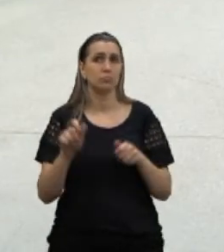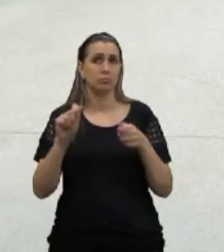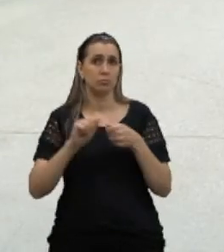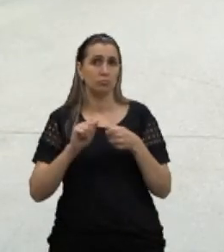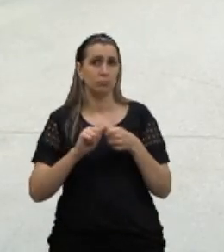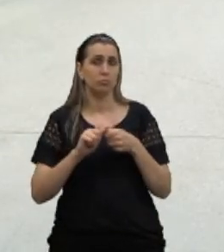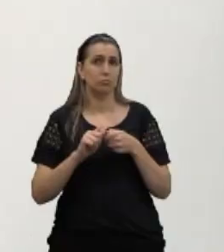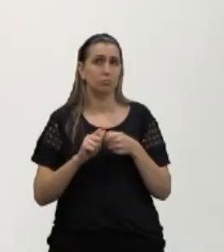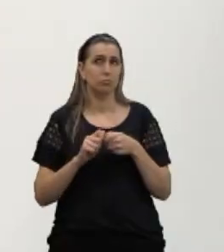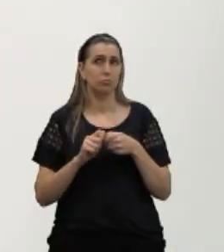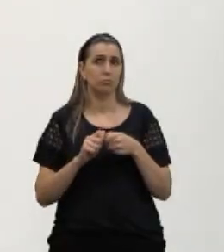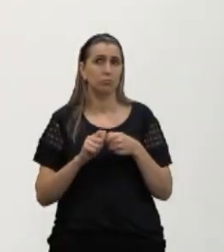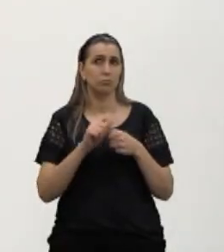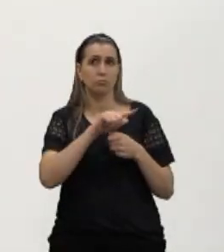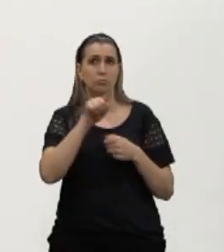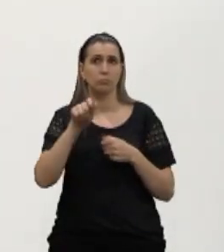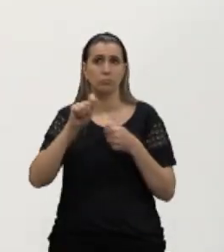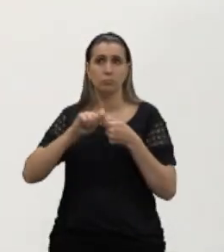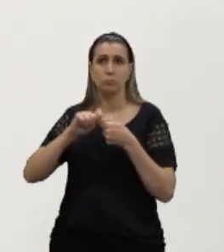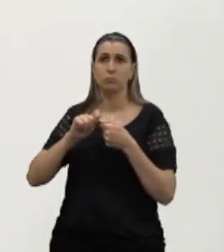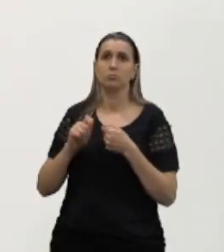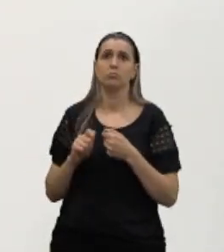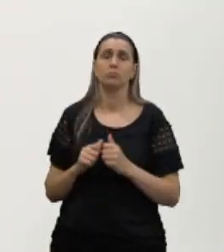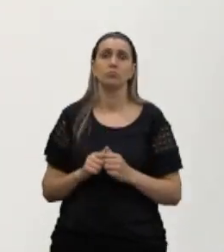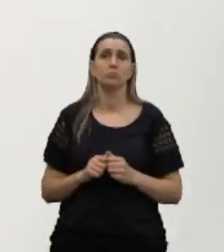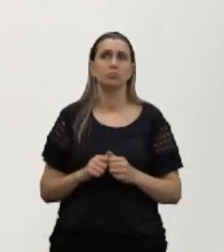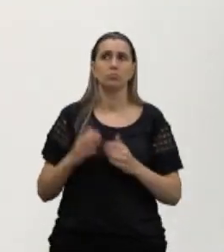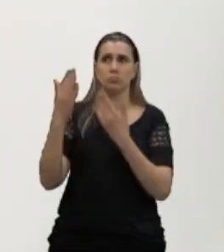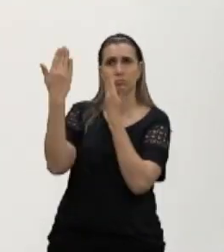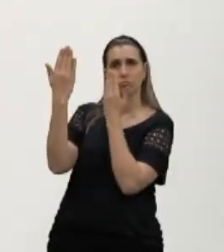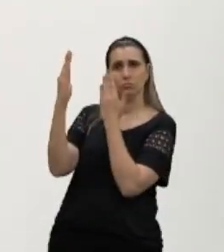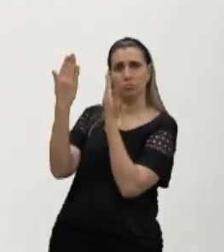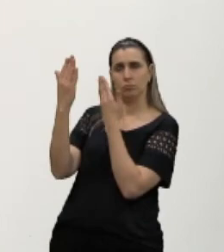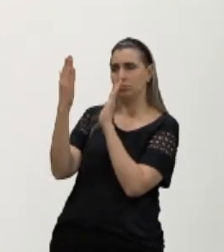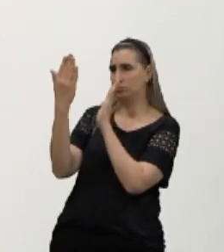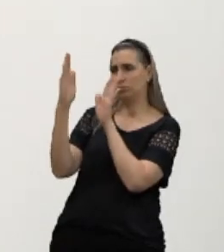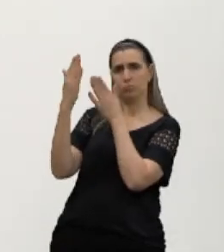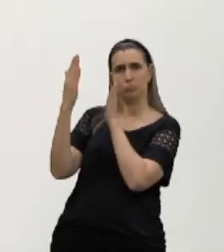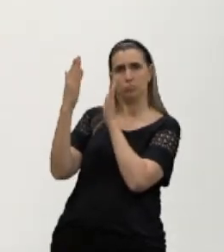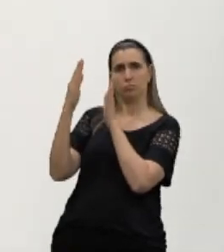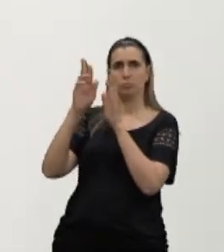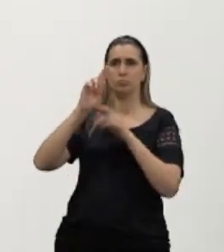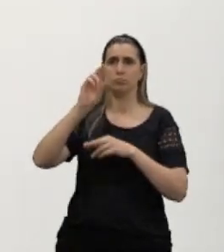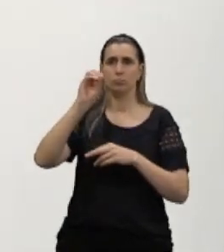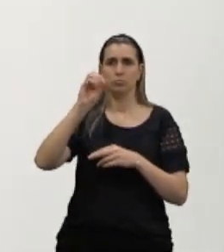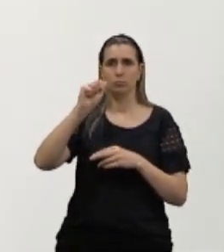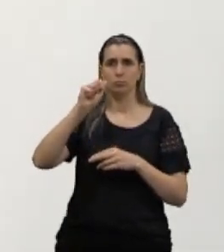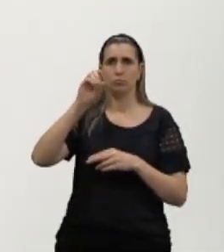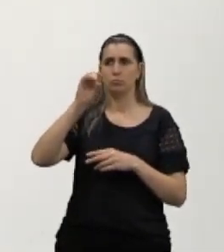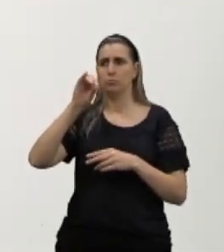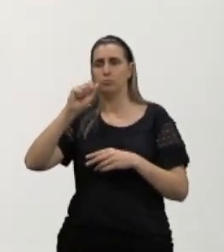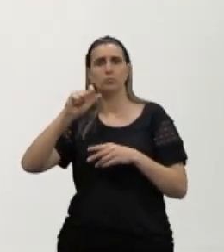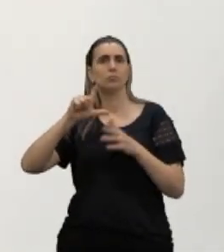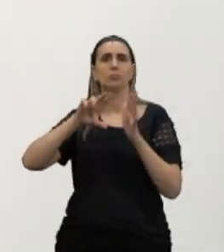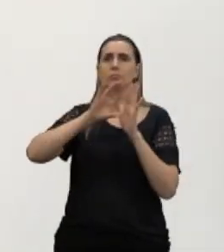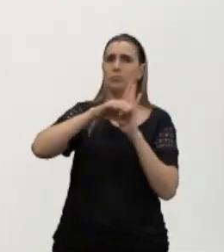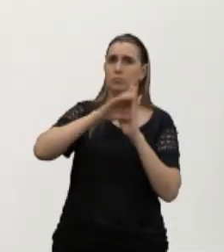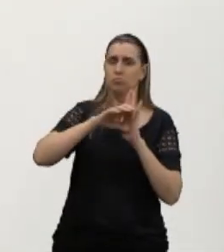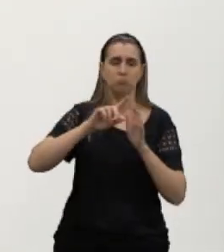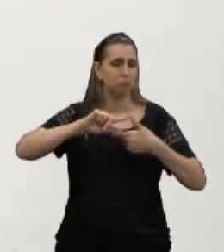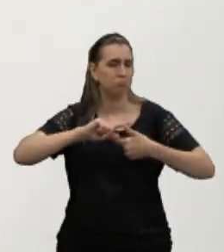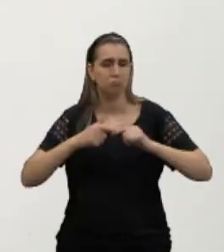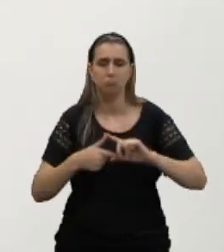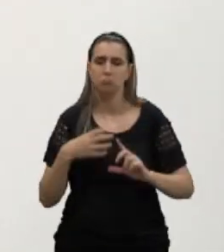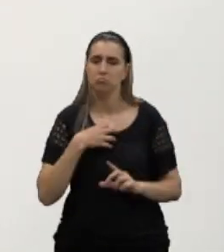fazer essa questão que vocês falaram antes do espelho, da simetria radial. Dá para trabalhar com esses conceitos geométricos de